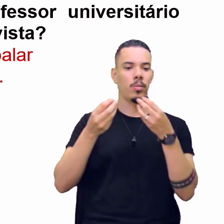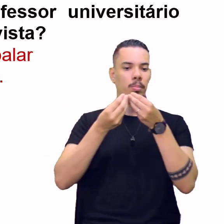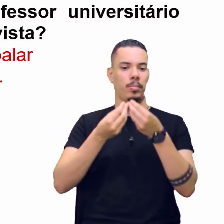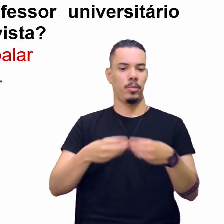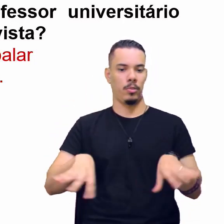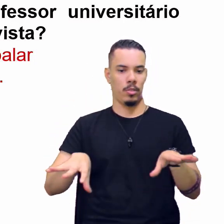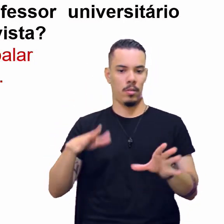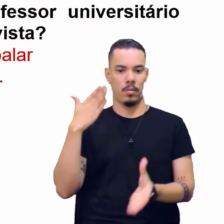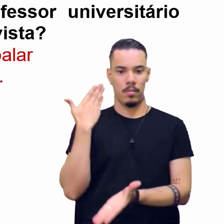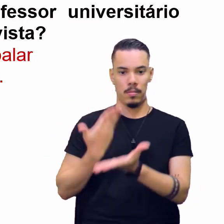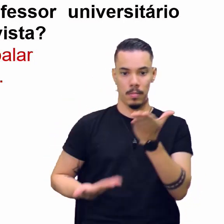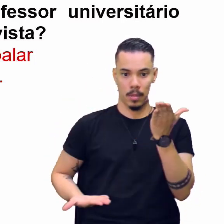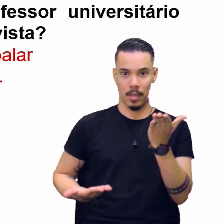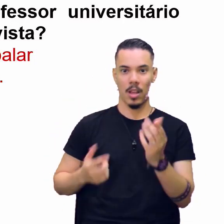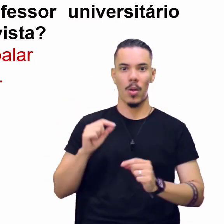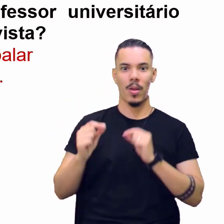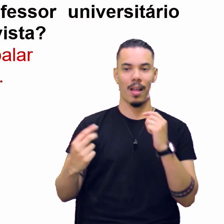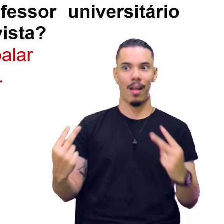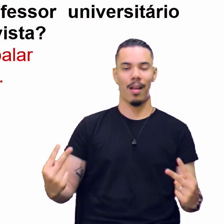perda de